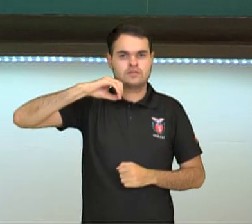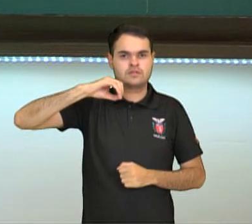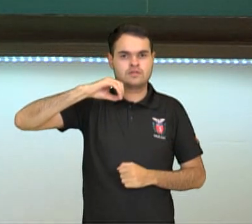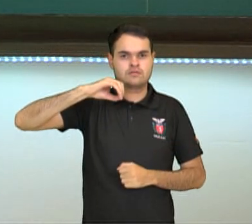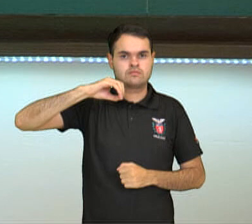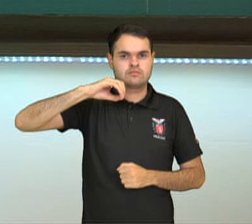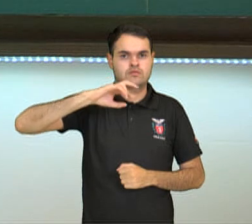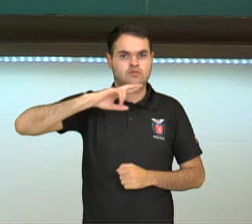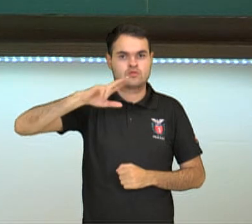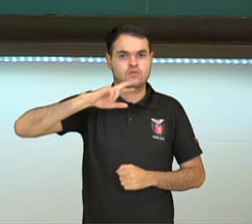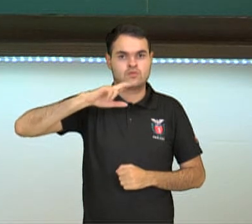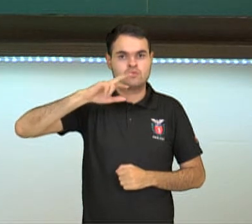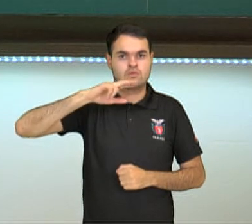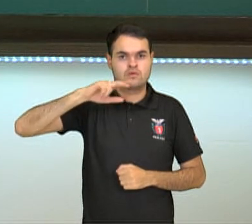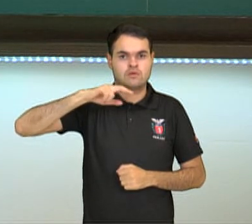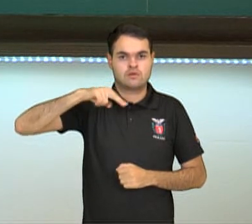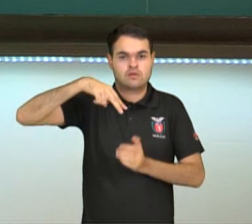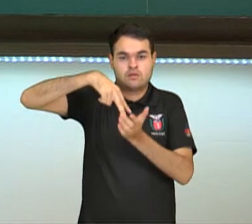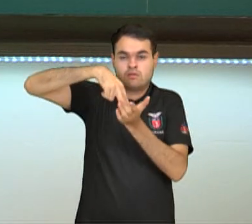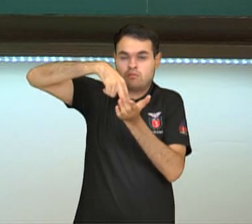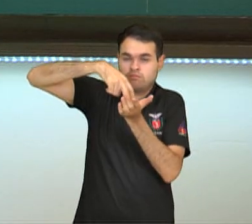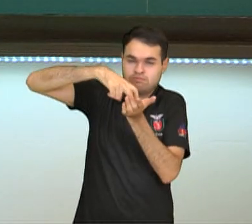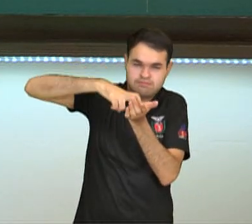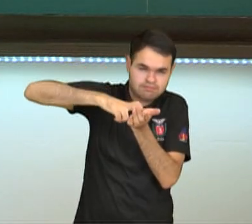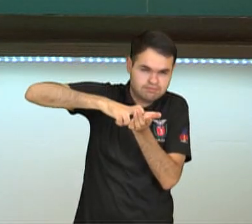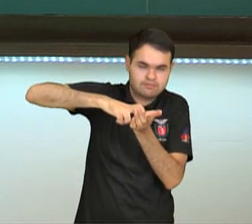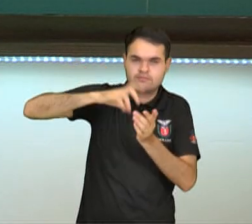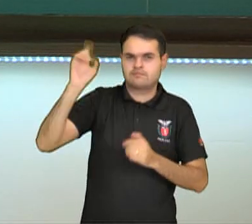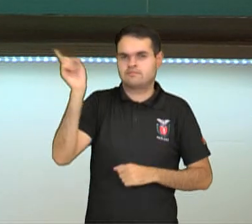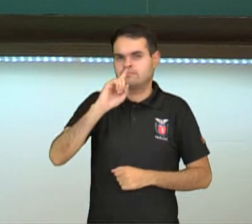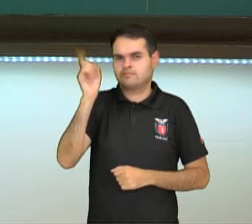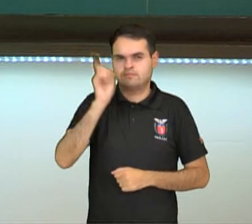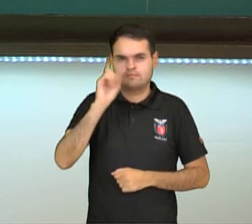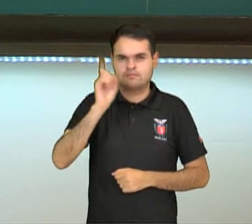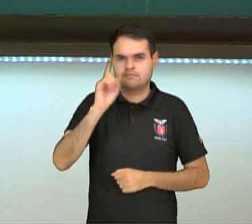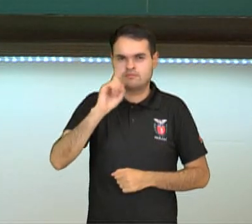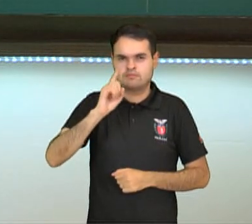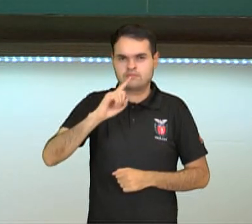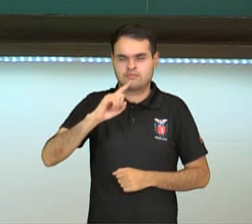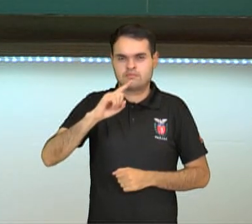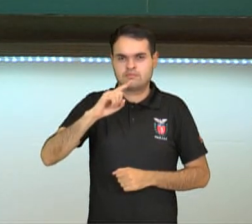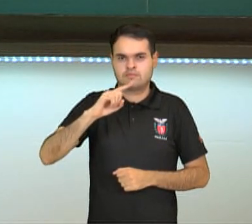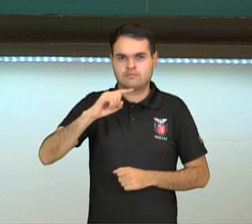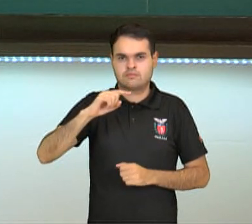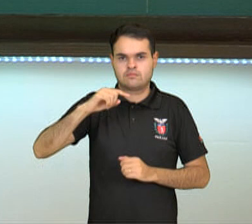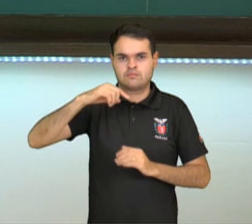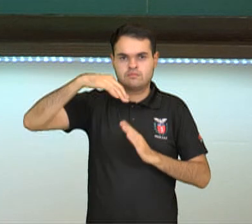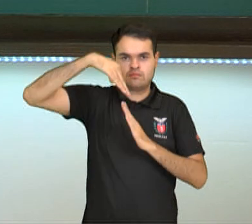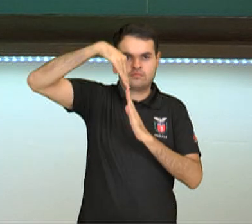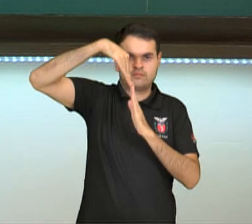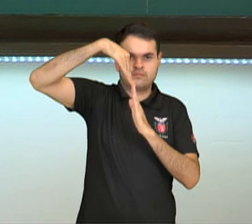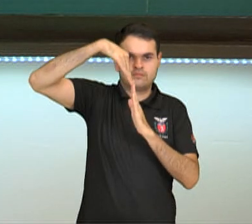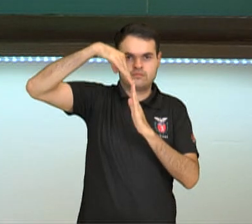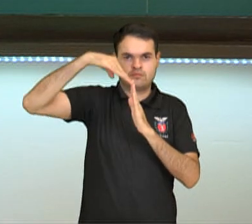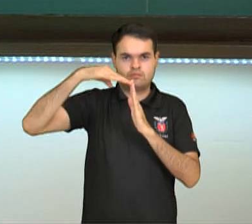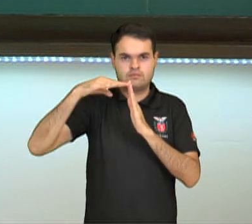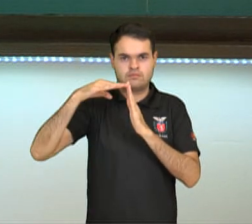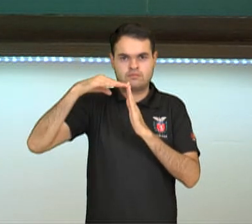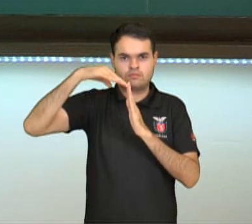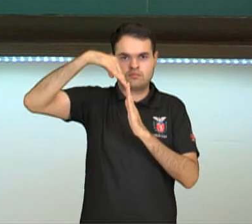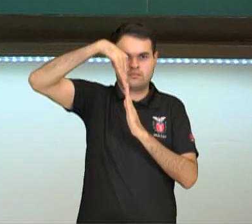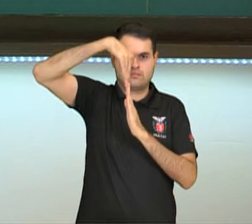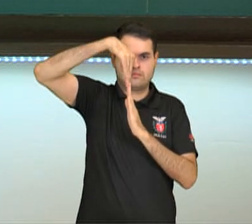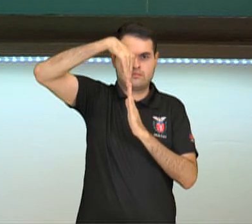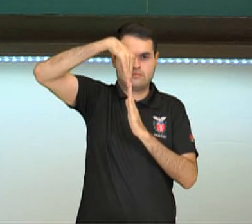levar o bumbum lá no chão, tá bom? Não é para agachar até o chão. O joelho tem que ficar né, num ângulo